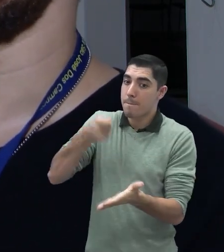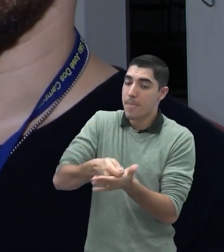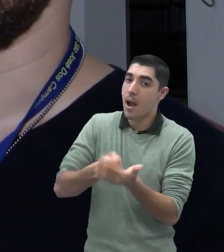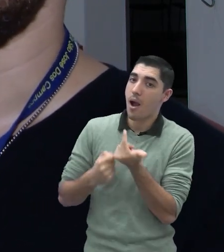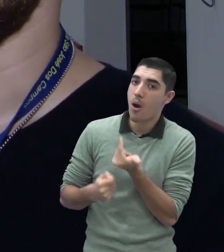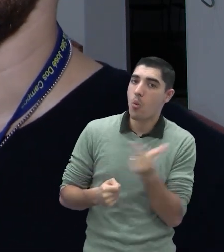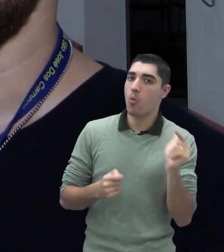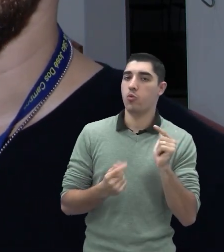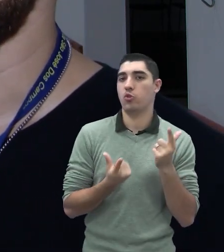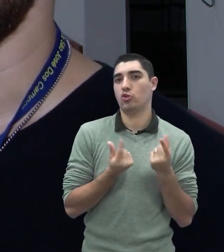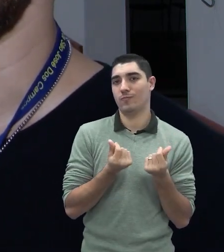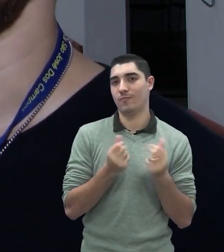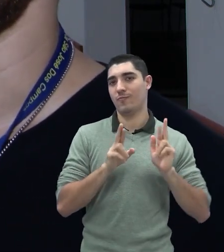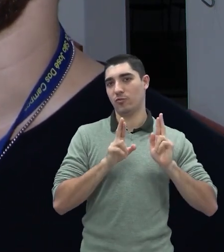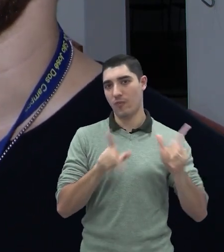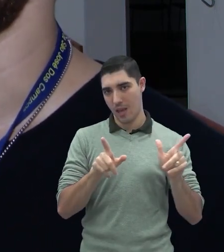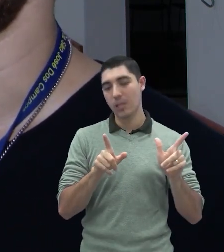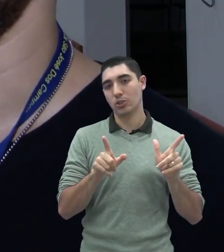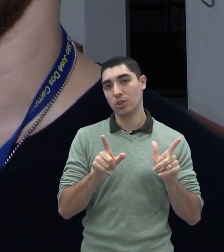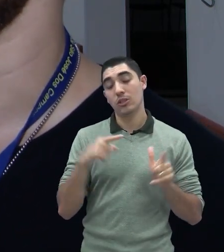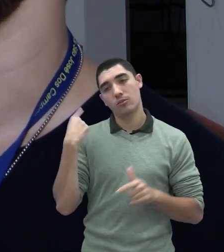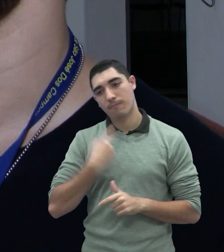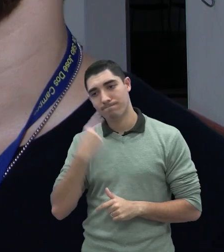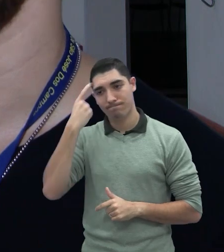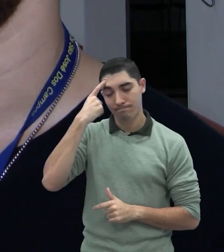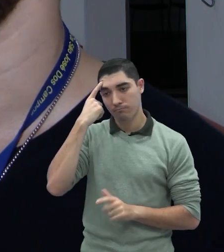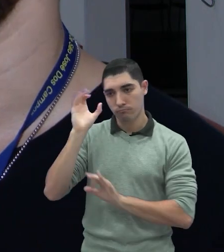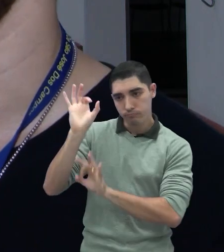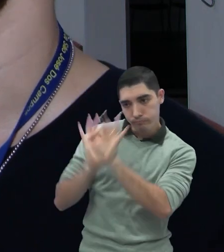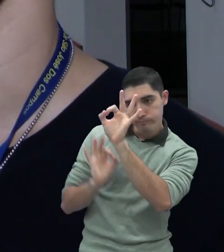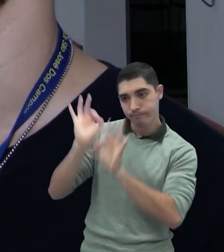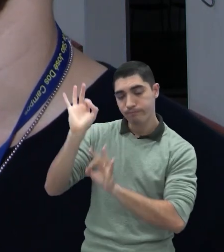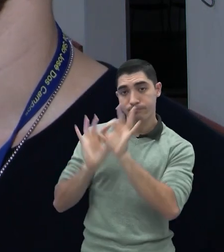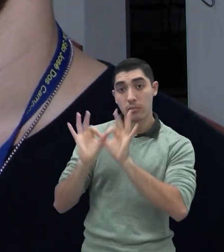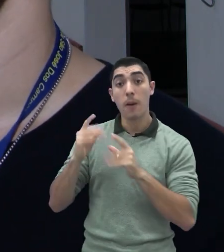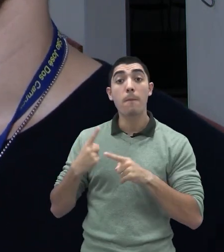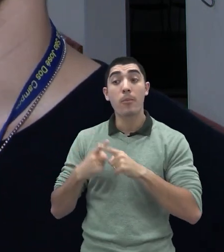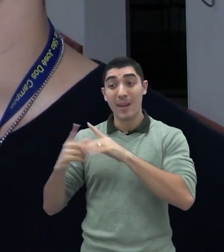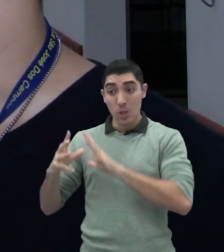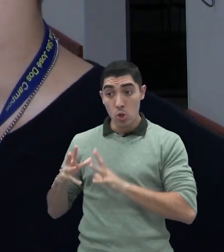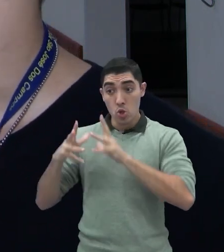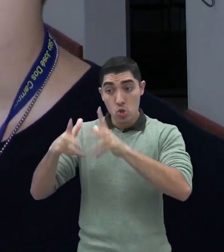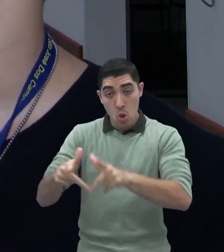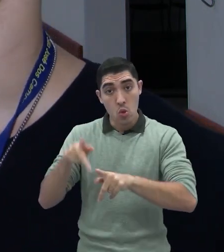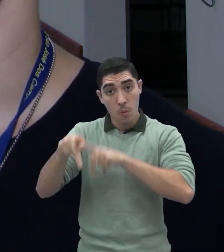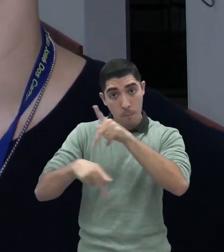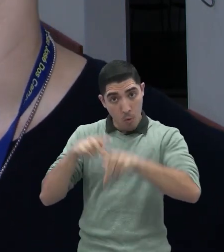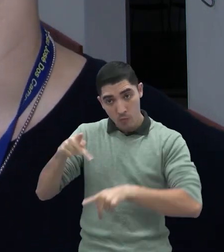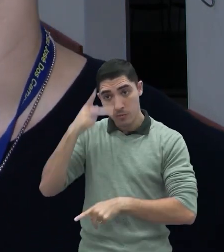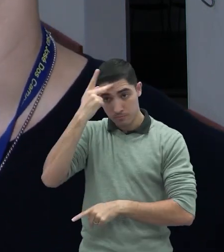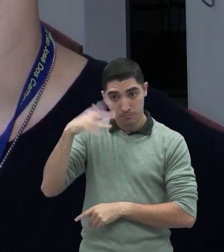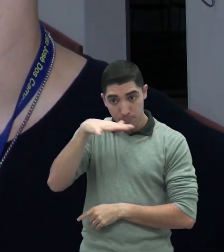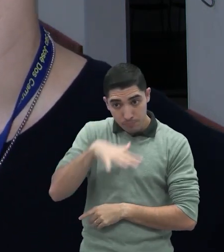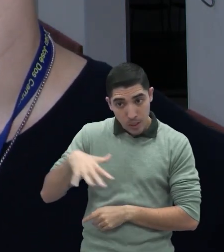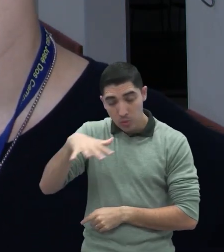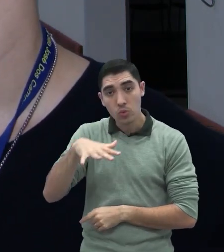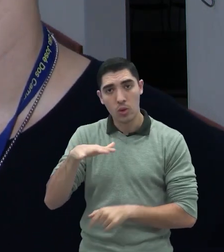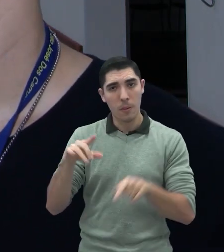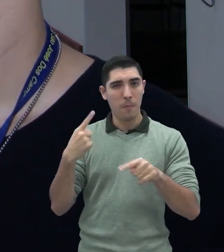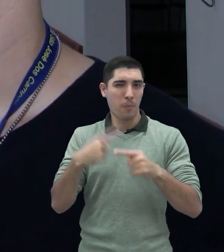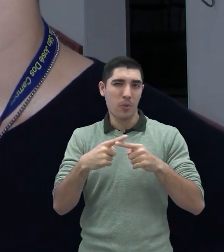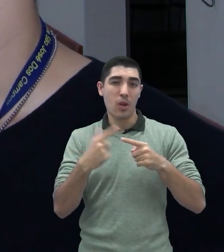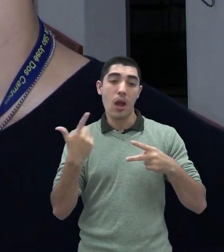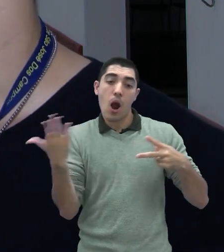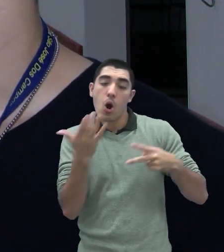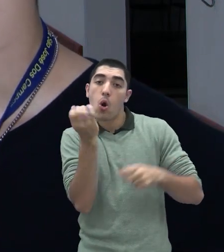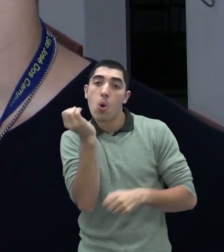isso através do pagamento de uma outorga. A gente está mexendo nesse coeficiente para garantir a atratividade nas regiões, né, que a população indicou lá no plano diretor em 2018. A